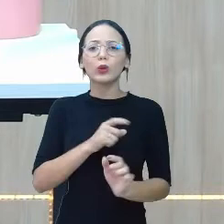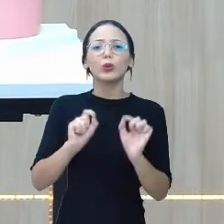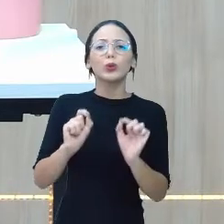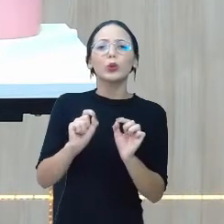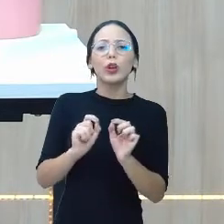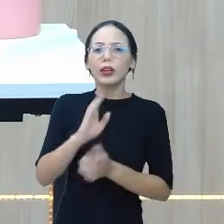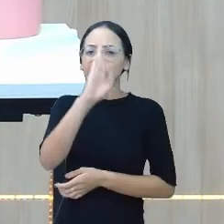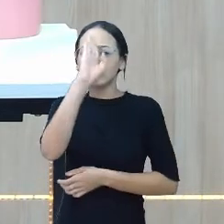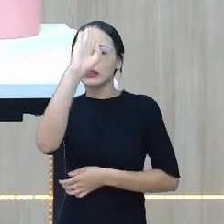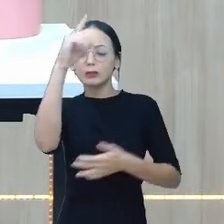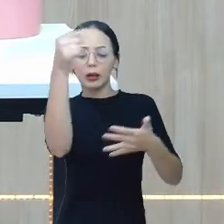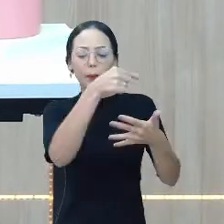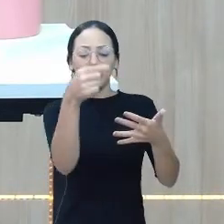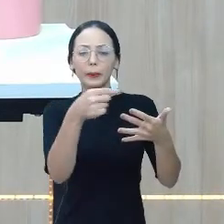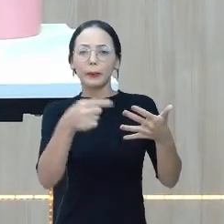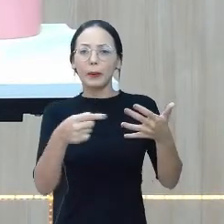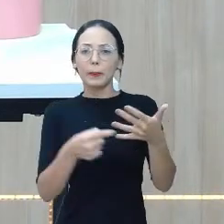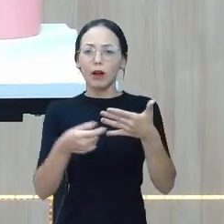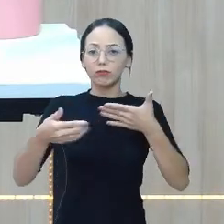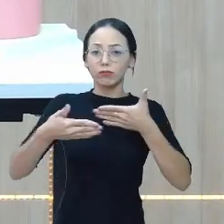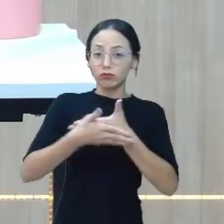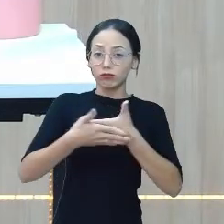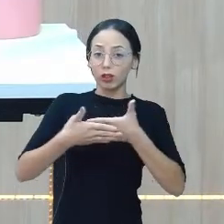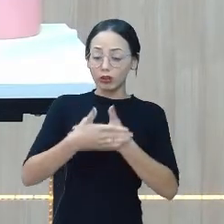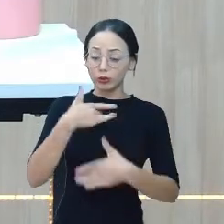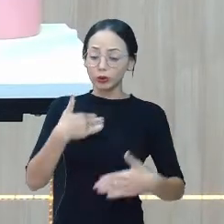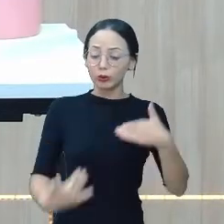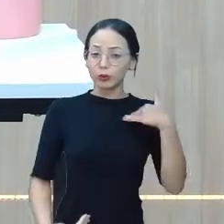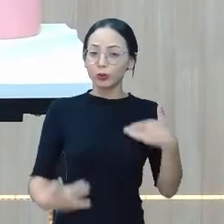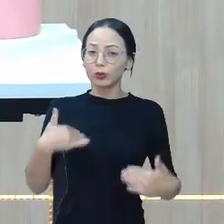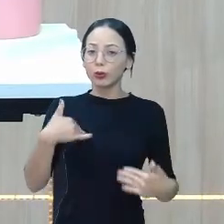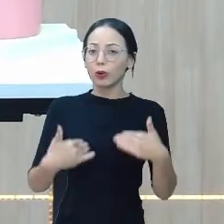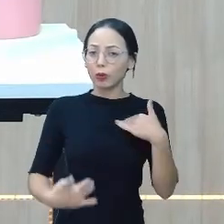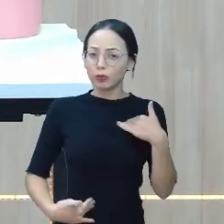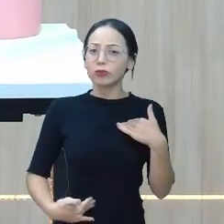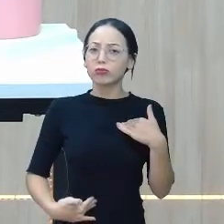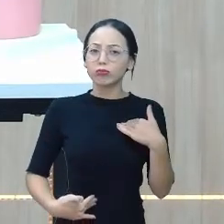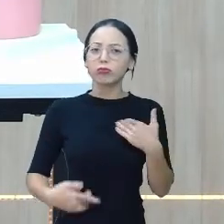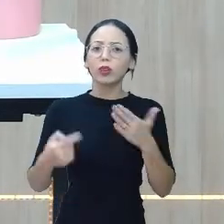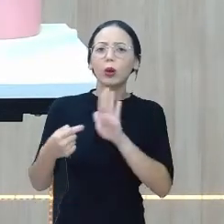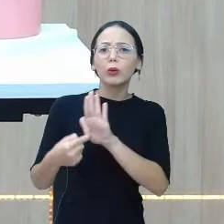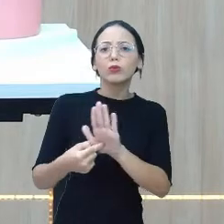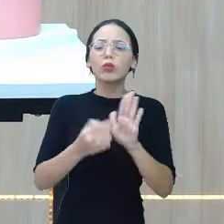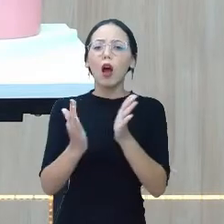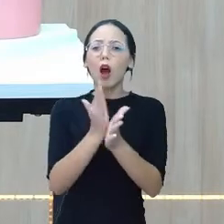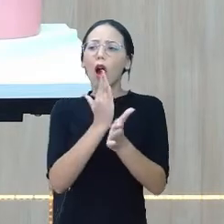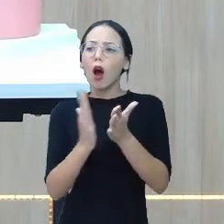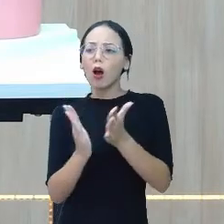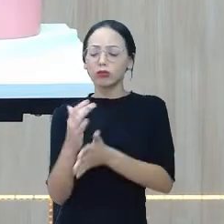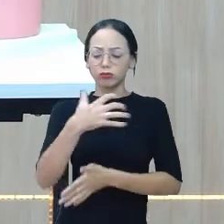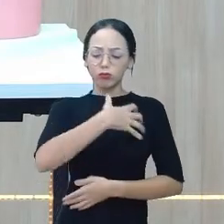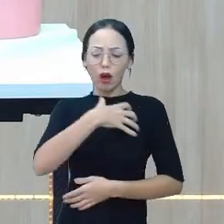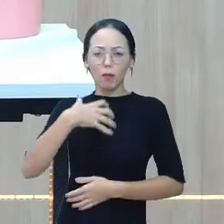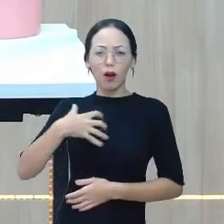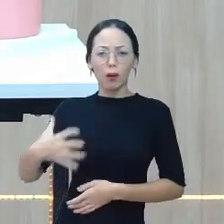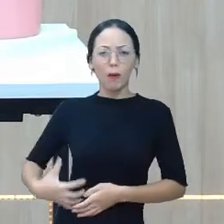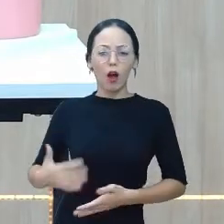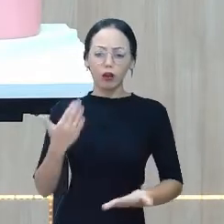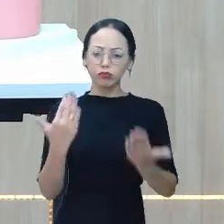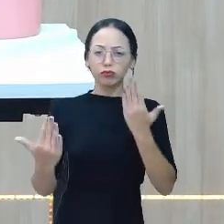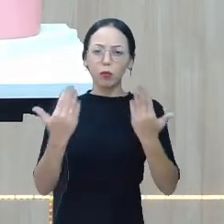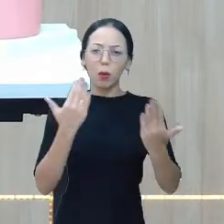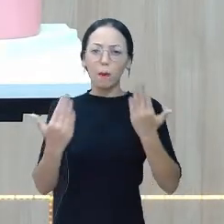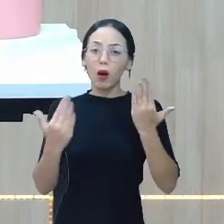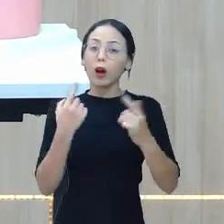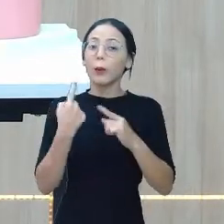principais tecidos do corpo. E para trabalhar com esses principais tecidos do corpo, eu trouxe alguns órgãos para fazermos a comparação. É